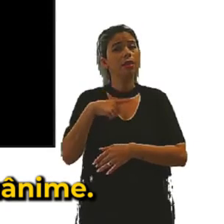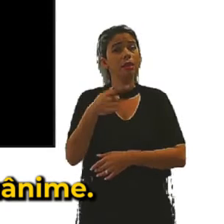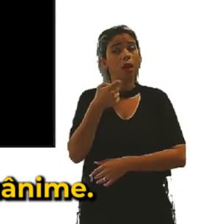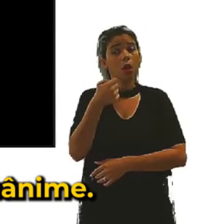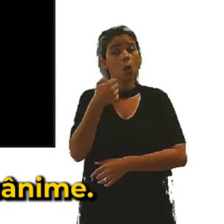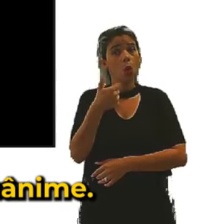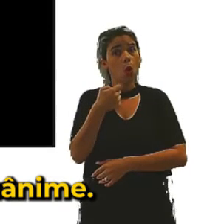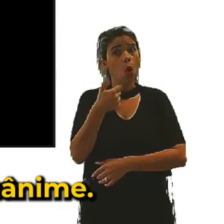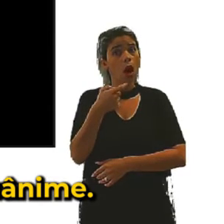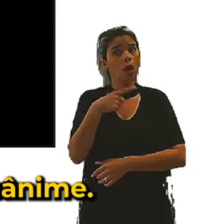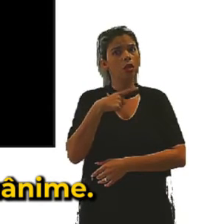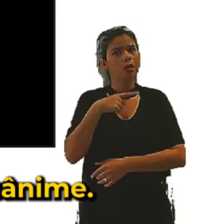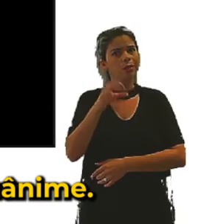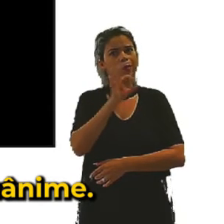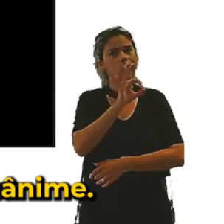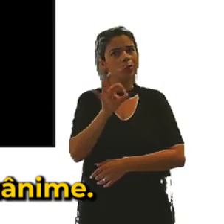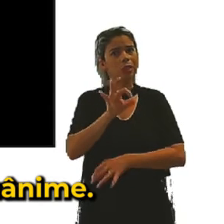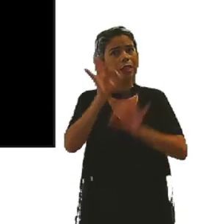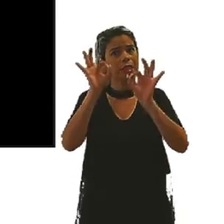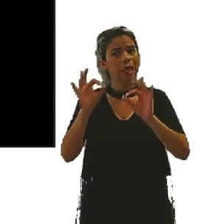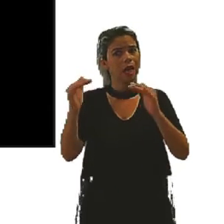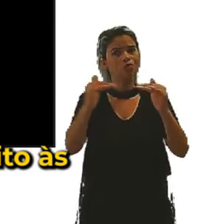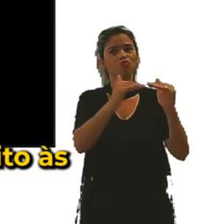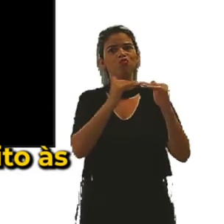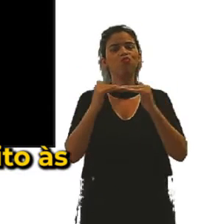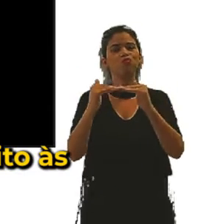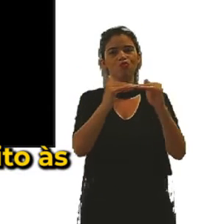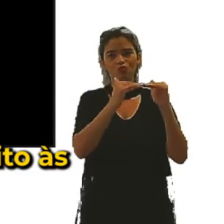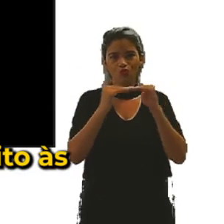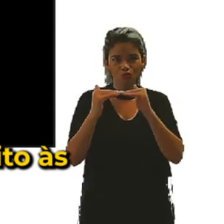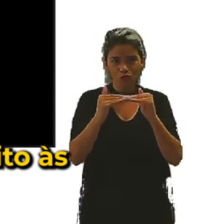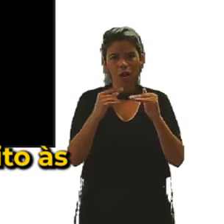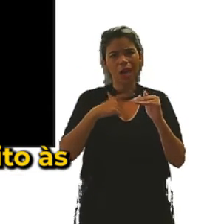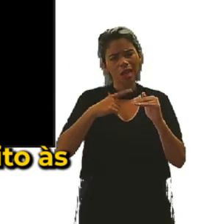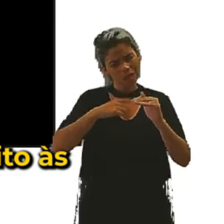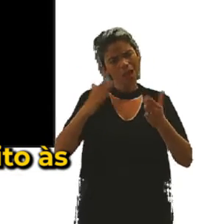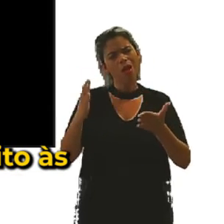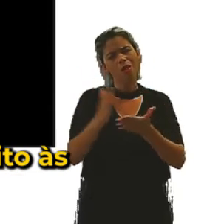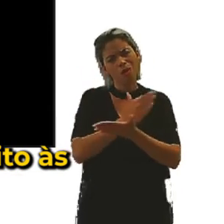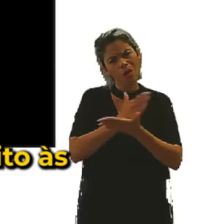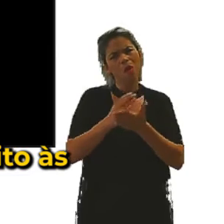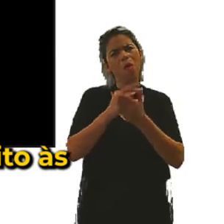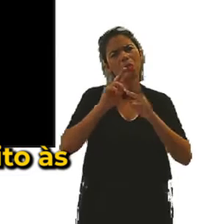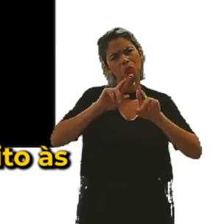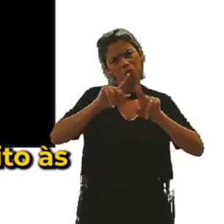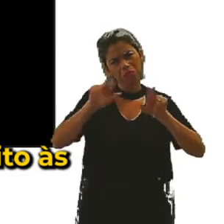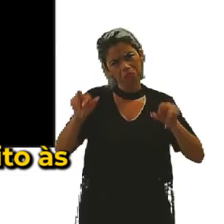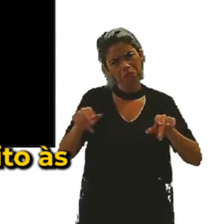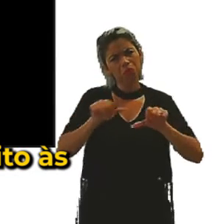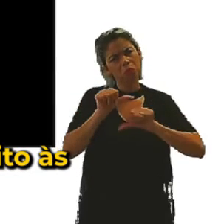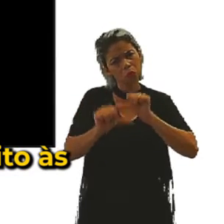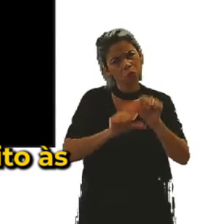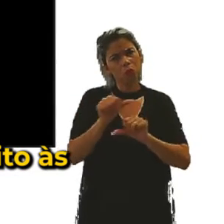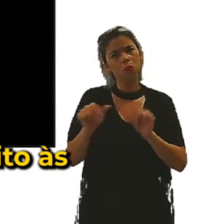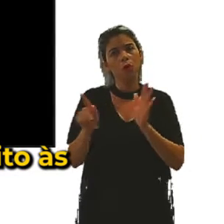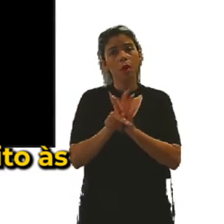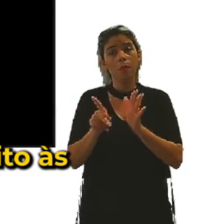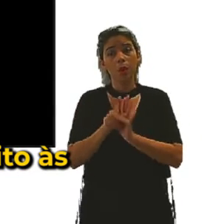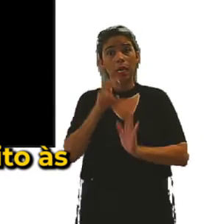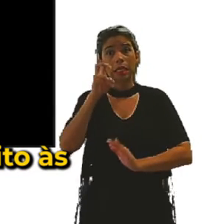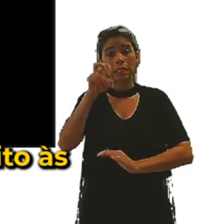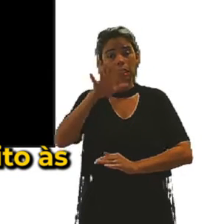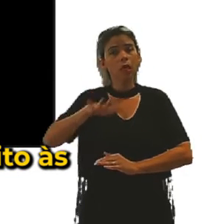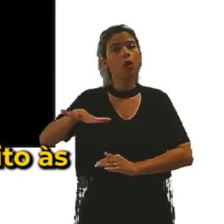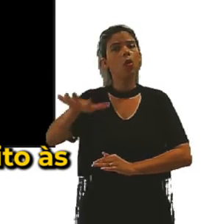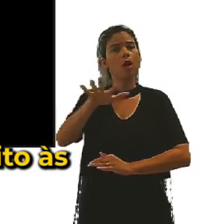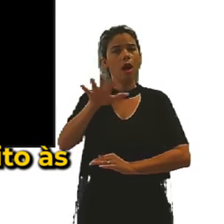uma porcentagem equânime, né? Havendo uma mudança no que diz respeito a 5